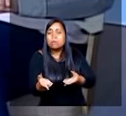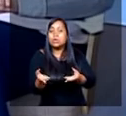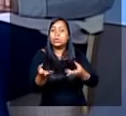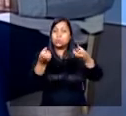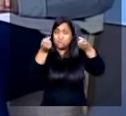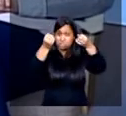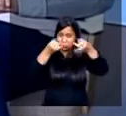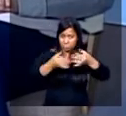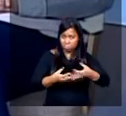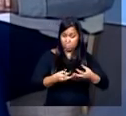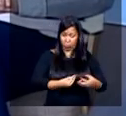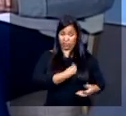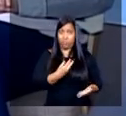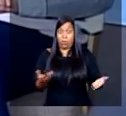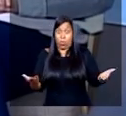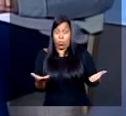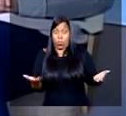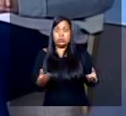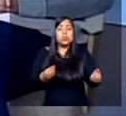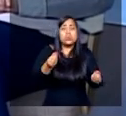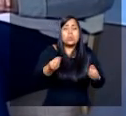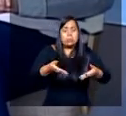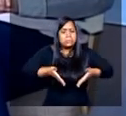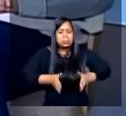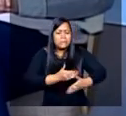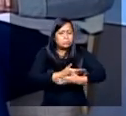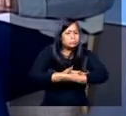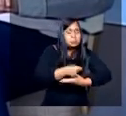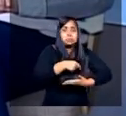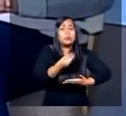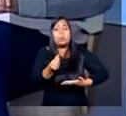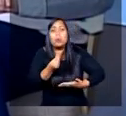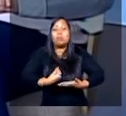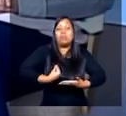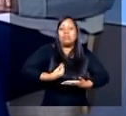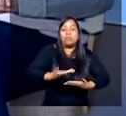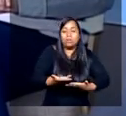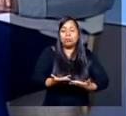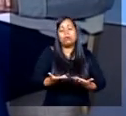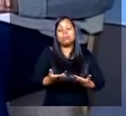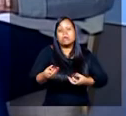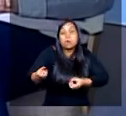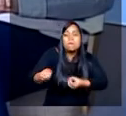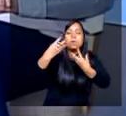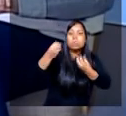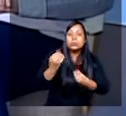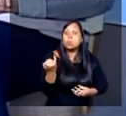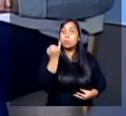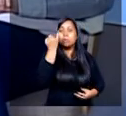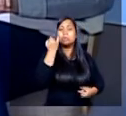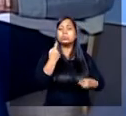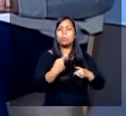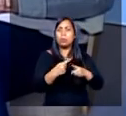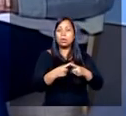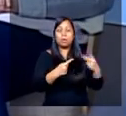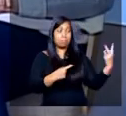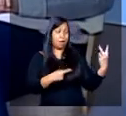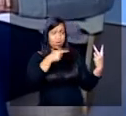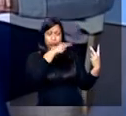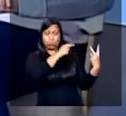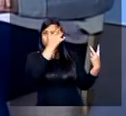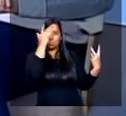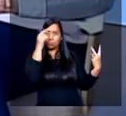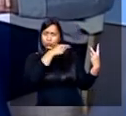falando da realidade, né, de como é que é ter bebês, né, e dando informações relevantes para que esse casal,